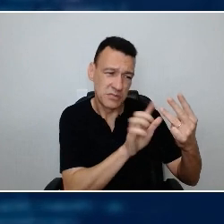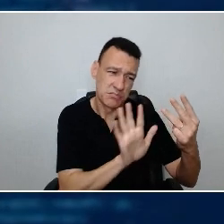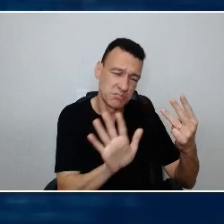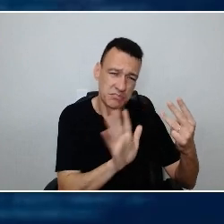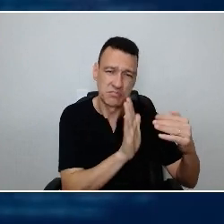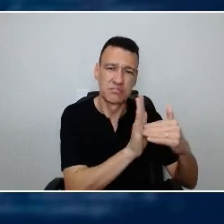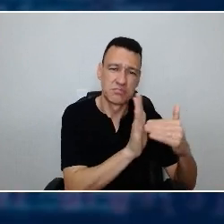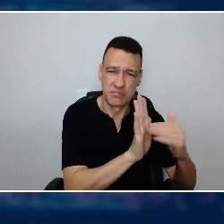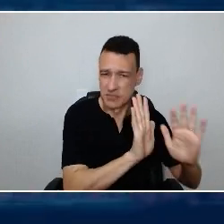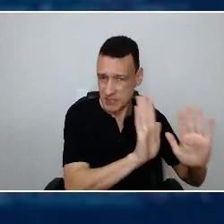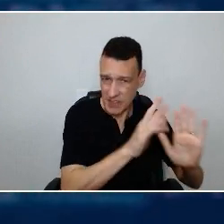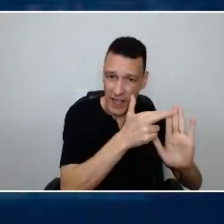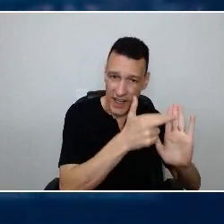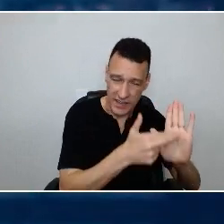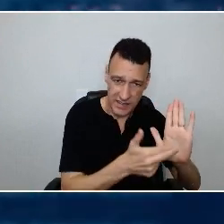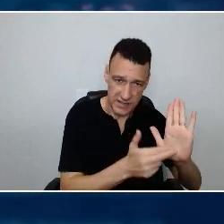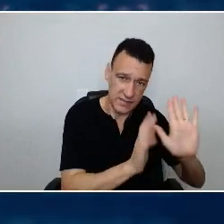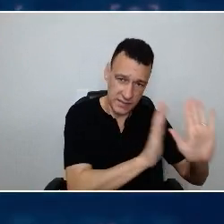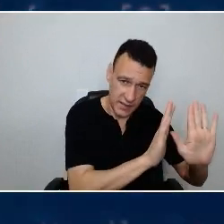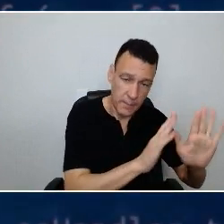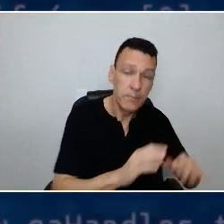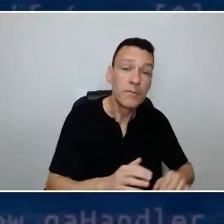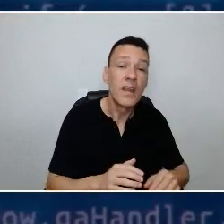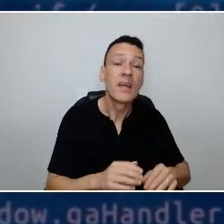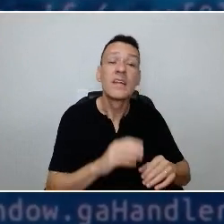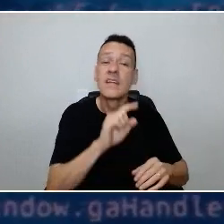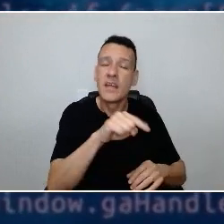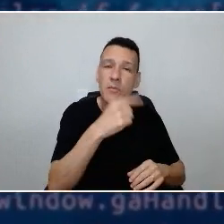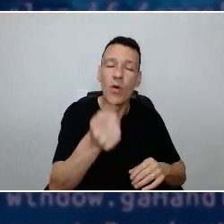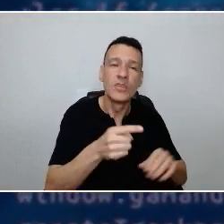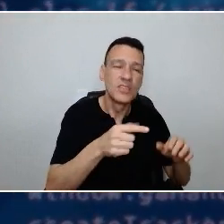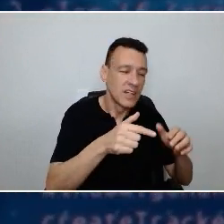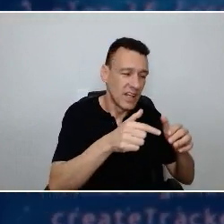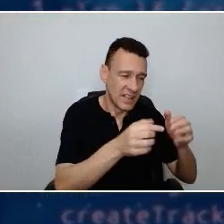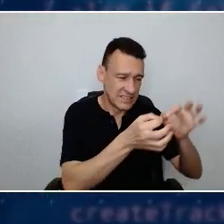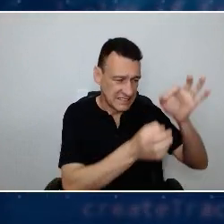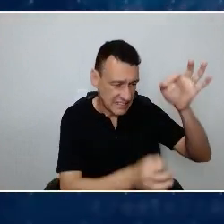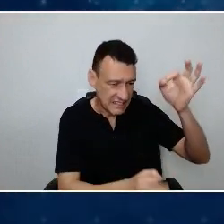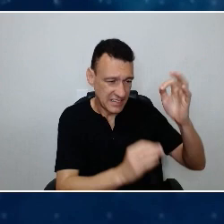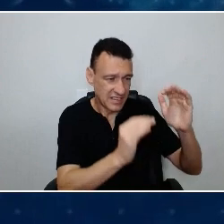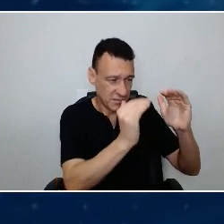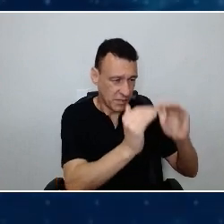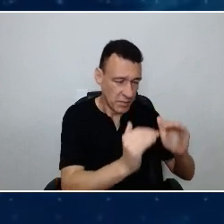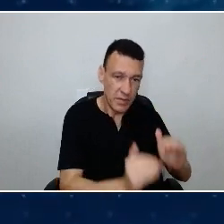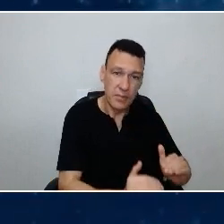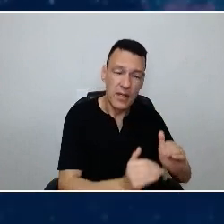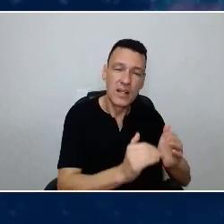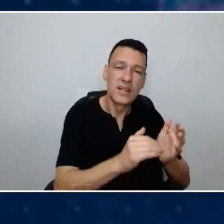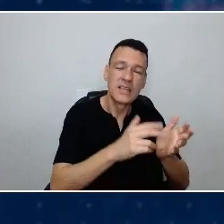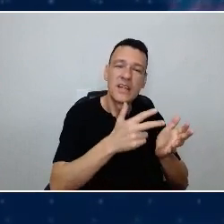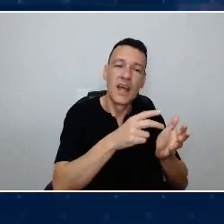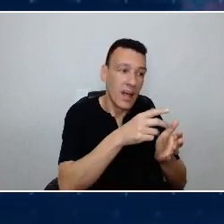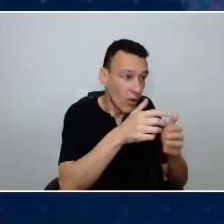você vai ali da carga de trabalho eu percebi que eu fiz a os Bullet points errados um em um enfim ficou uma bagunça mas era para ser um e dois